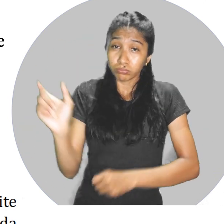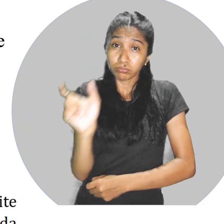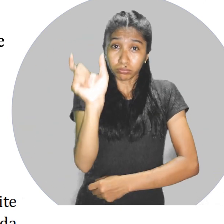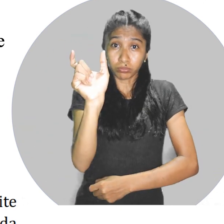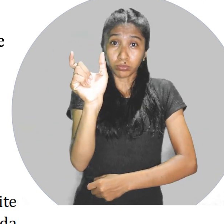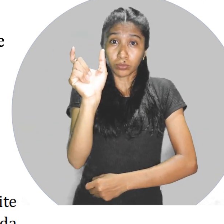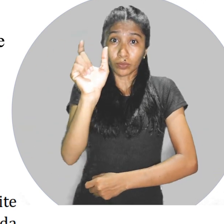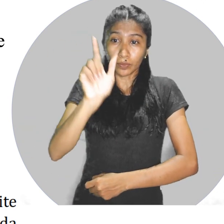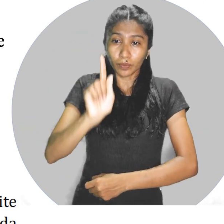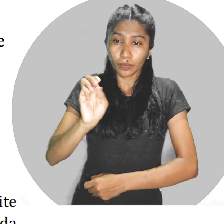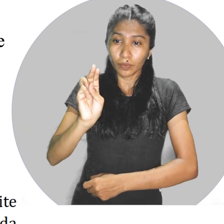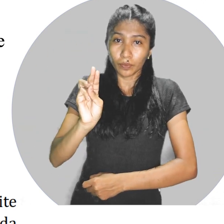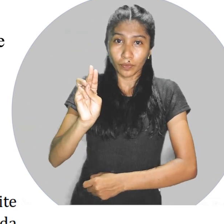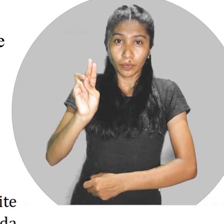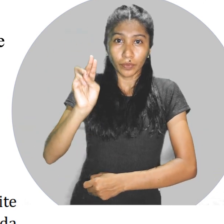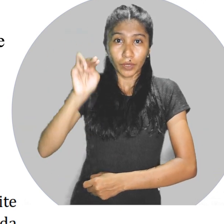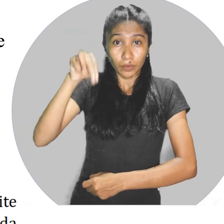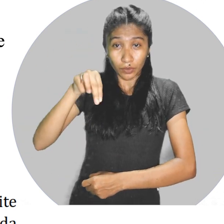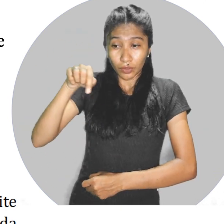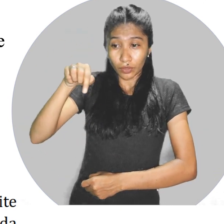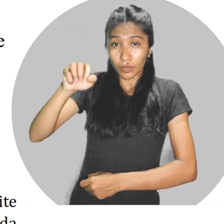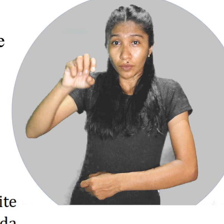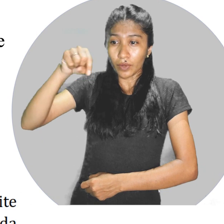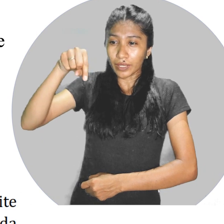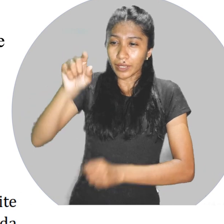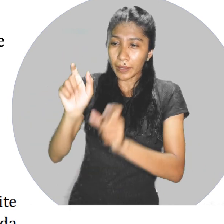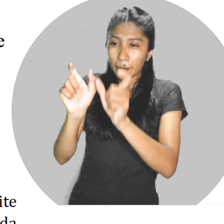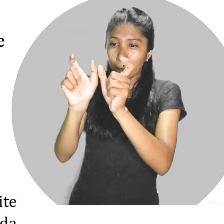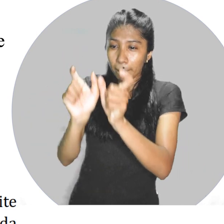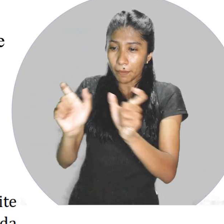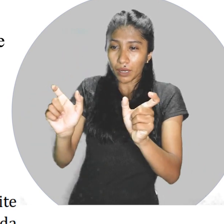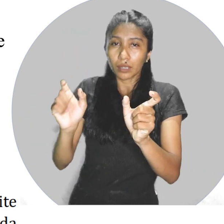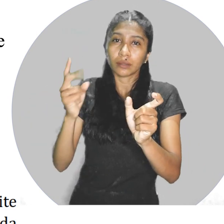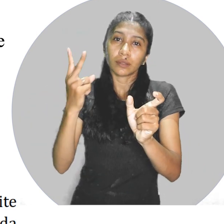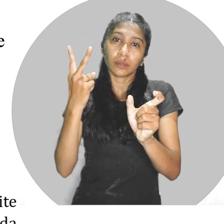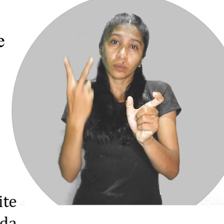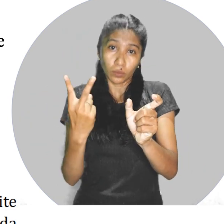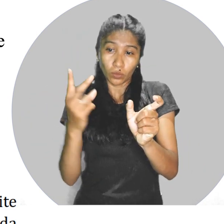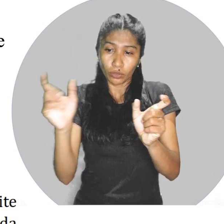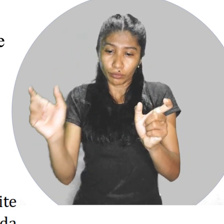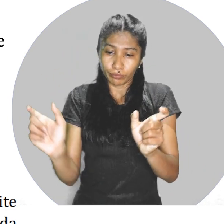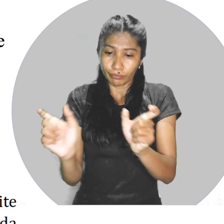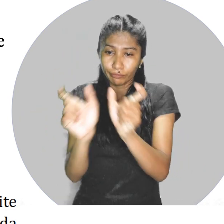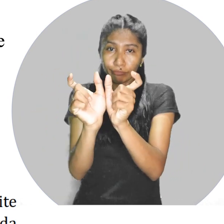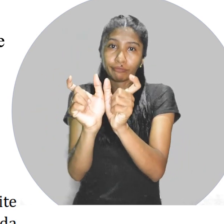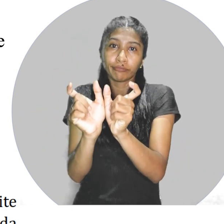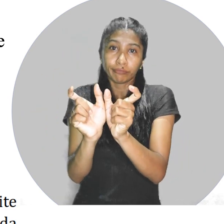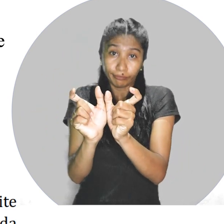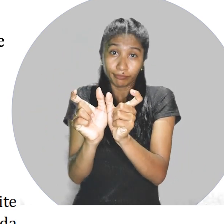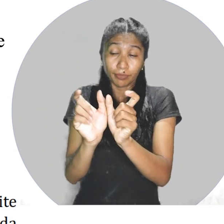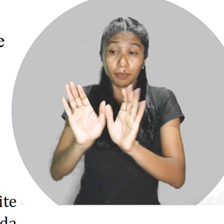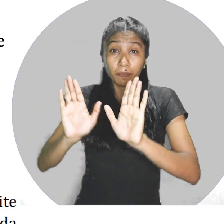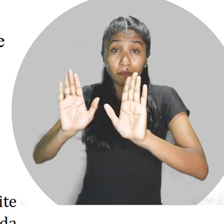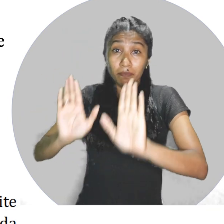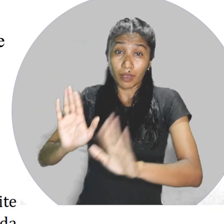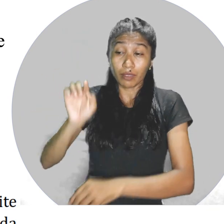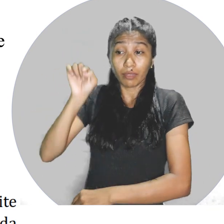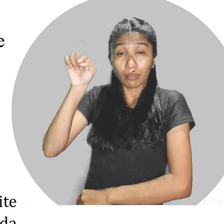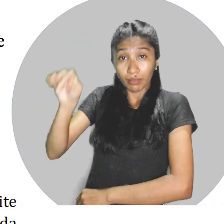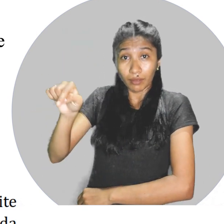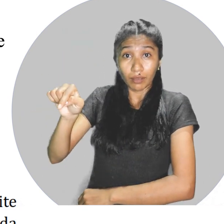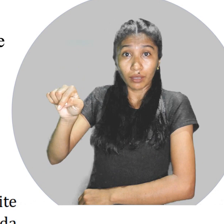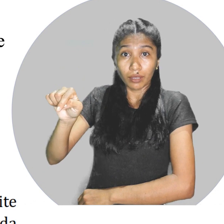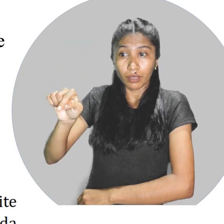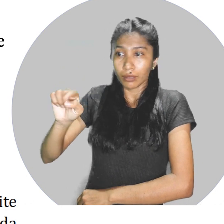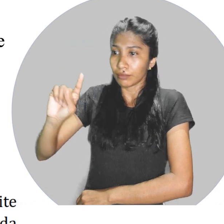e o genitivo noctis tem exatamente 2 sílabas. Só que neste caso ele não